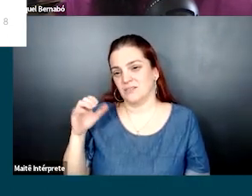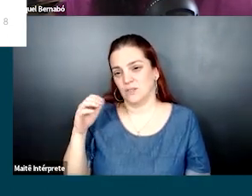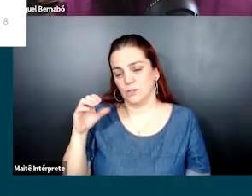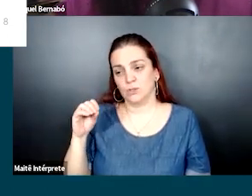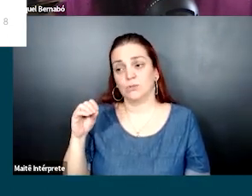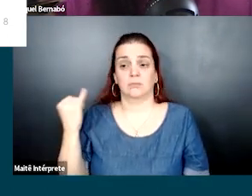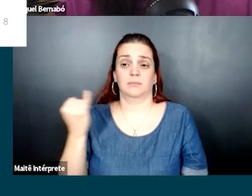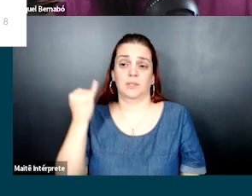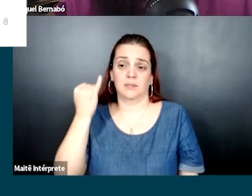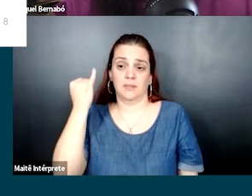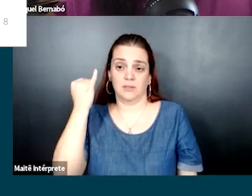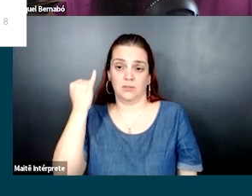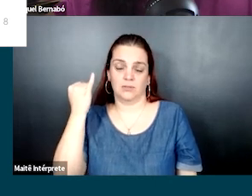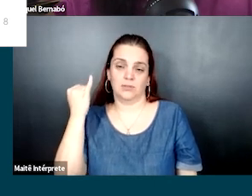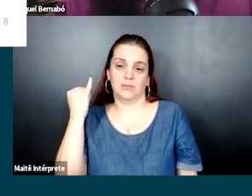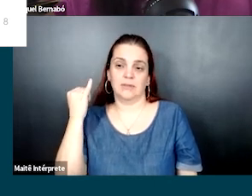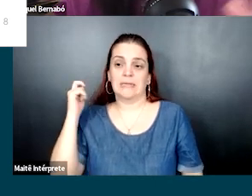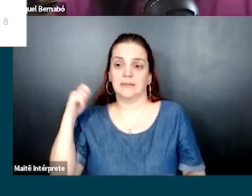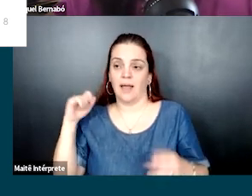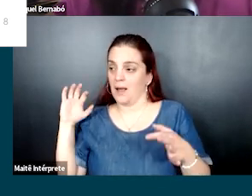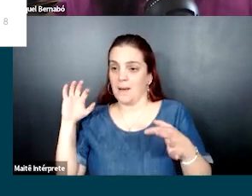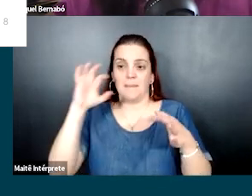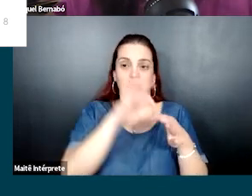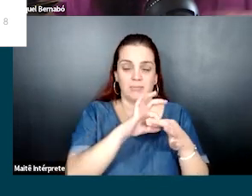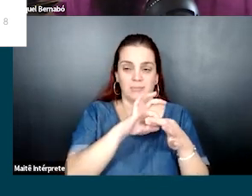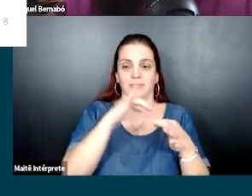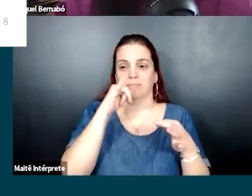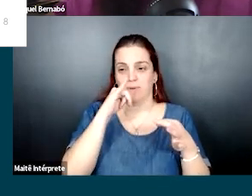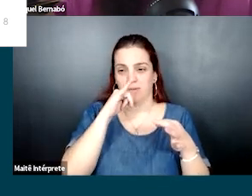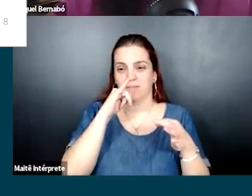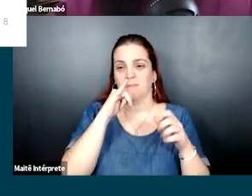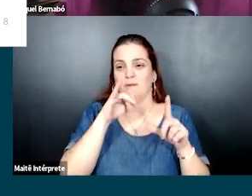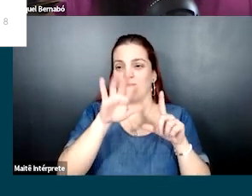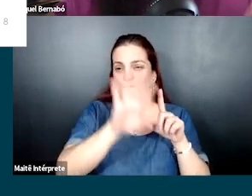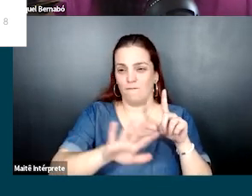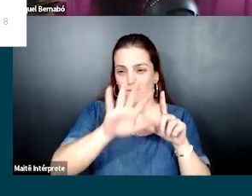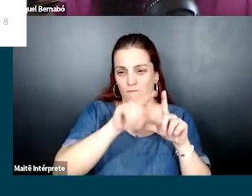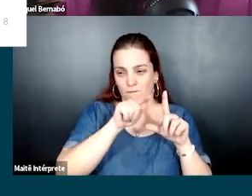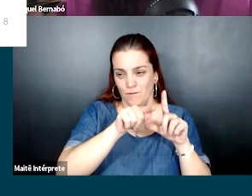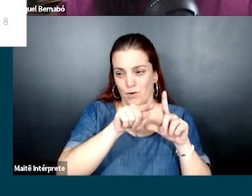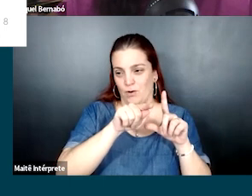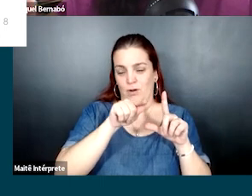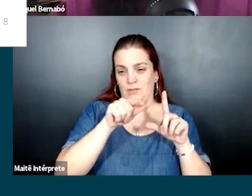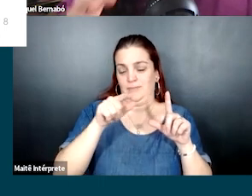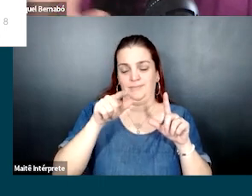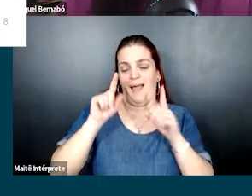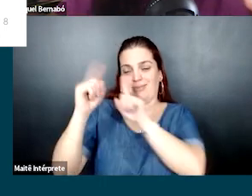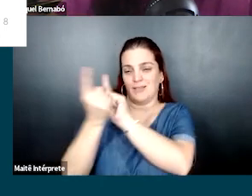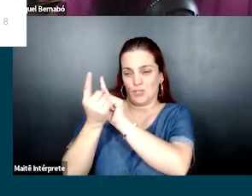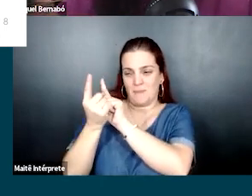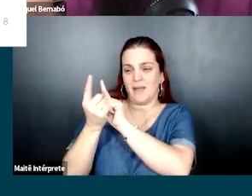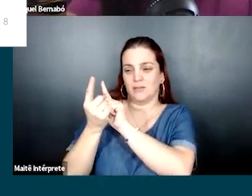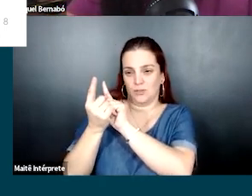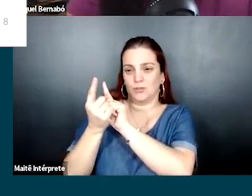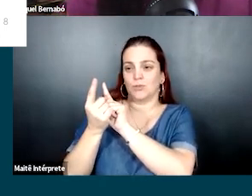faz tão importante, porque a gente consegue fazer essa ponte simbiótica aí quase entre front stage, que é o ponto de